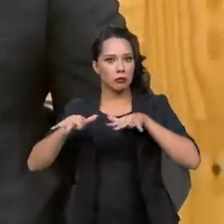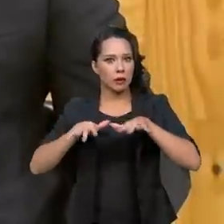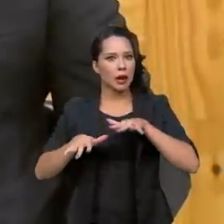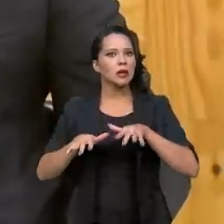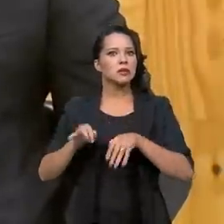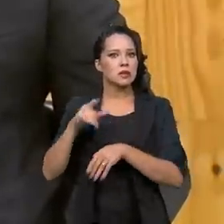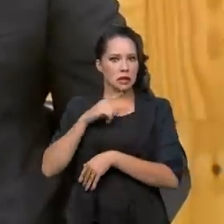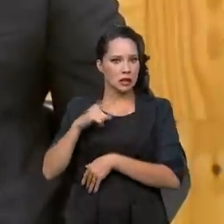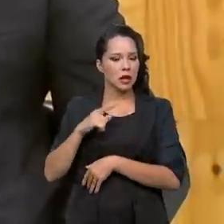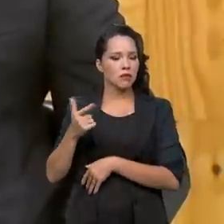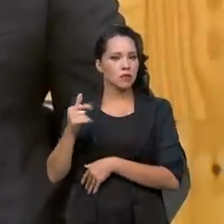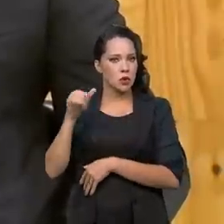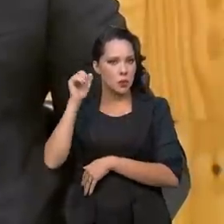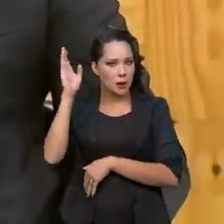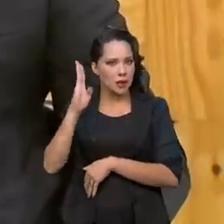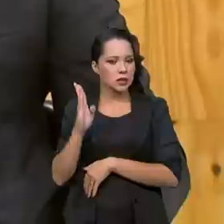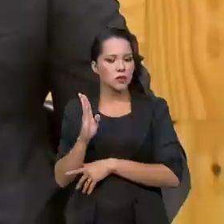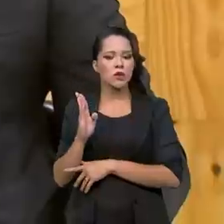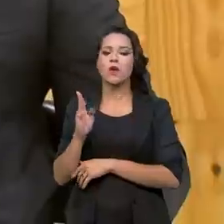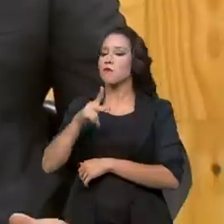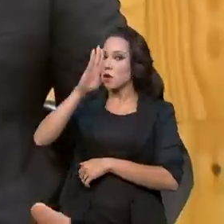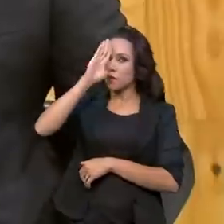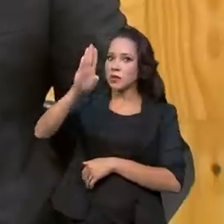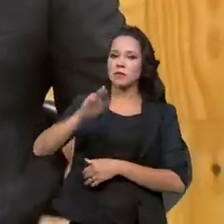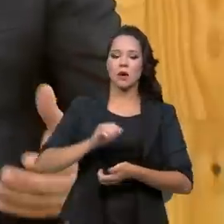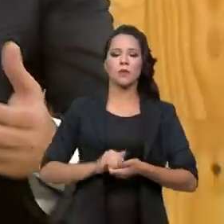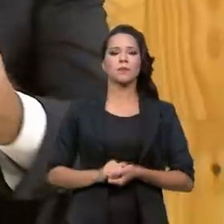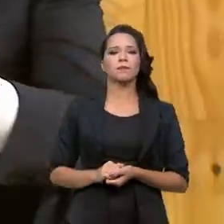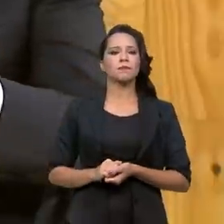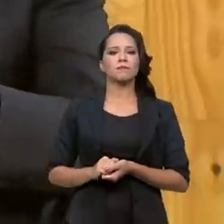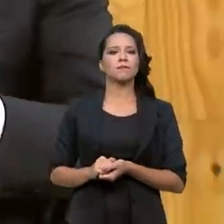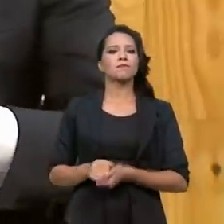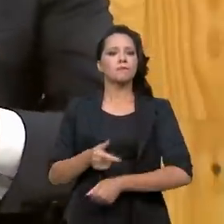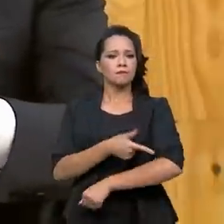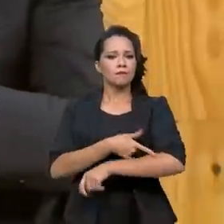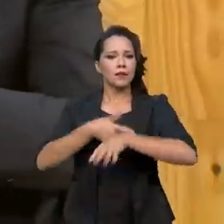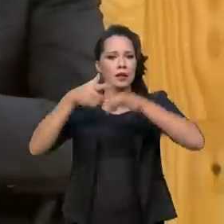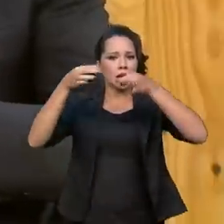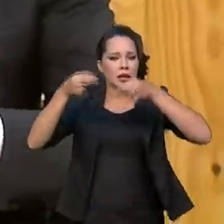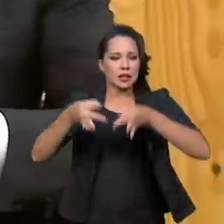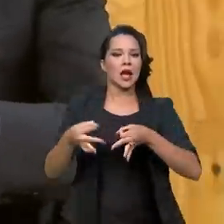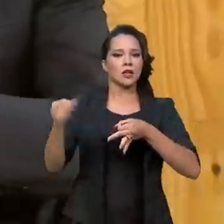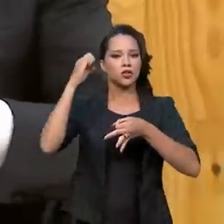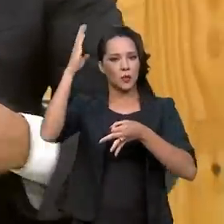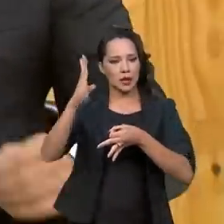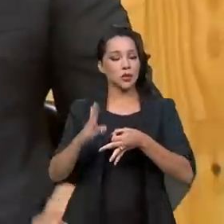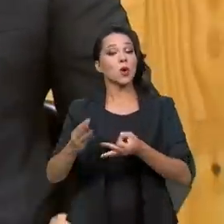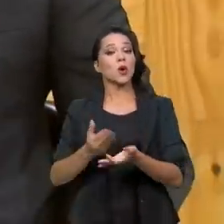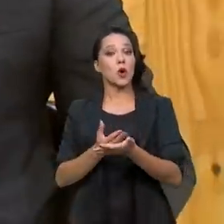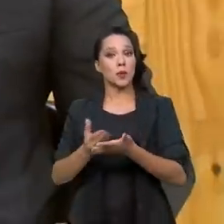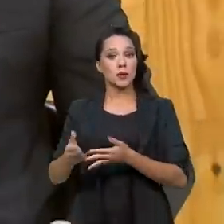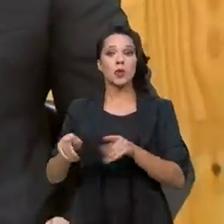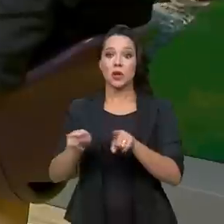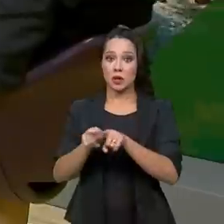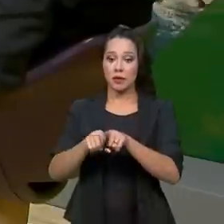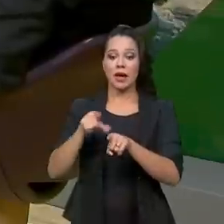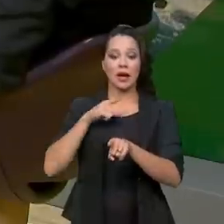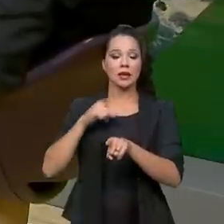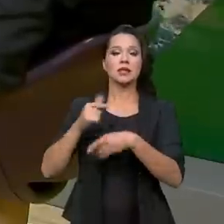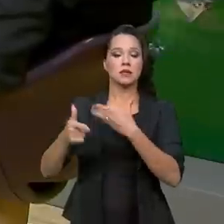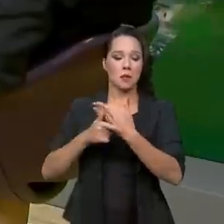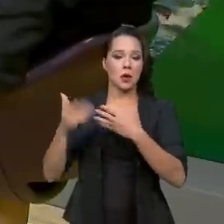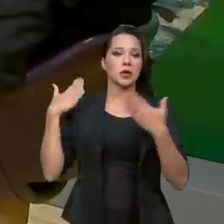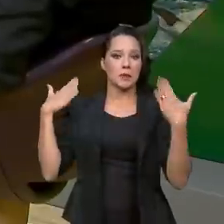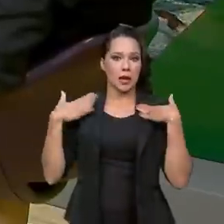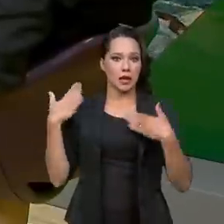revoltosos que ocorreram pelo país, foi um papel central. A integridade do território brasileiro passou também por esse papel